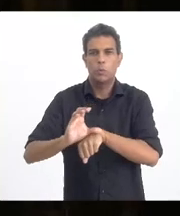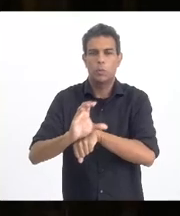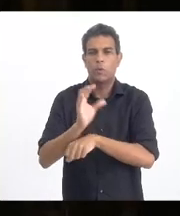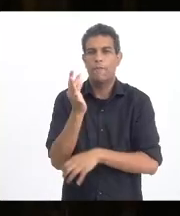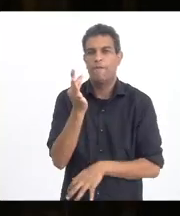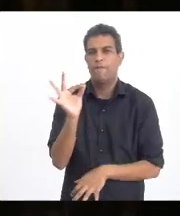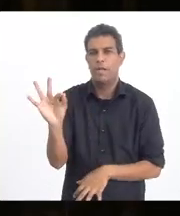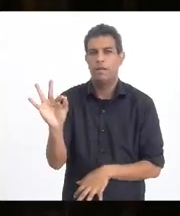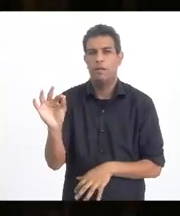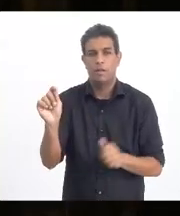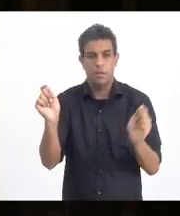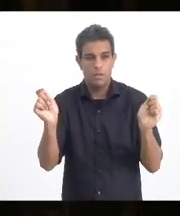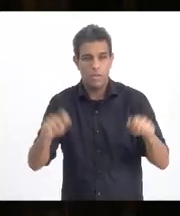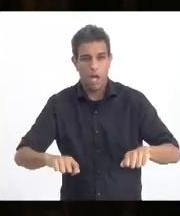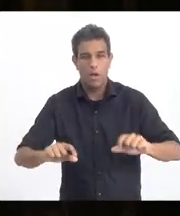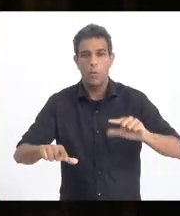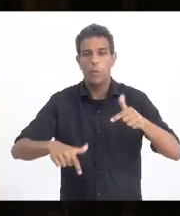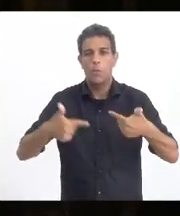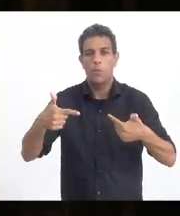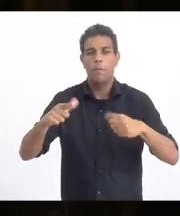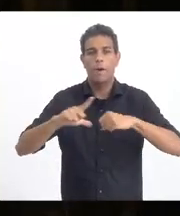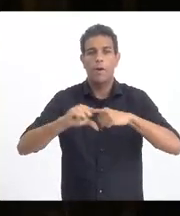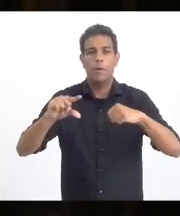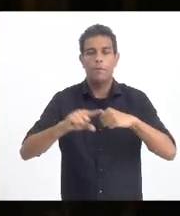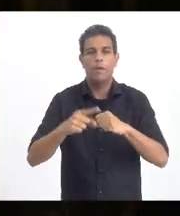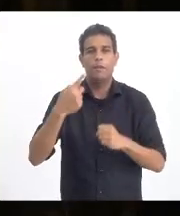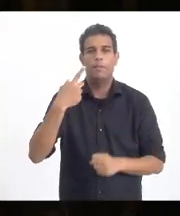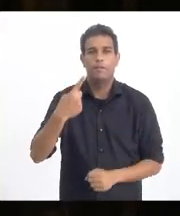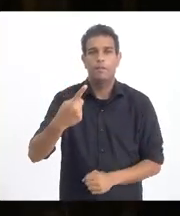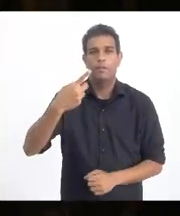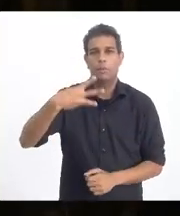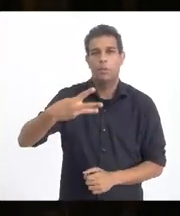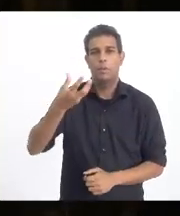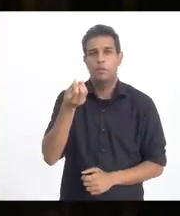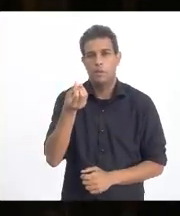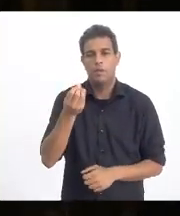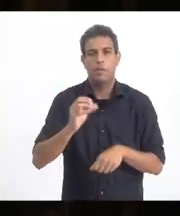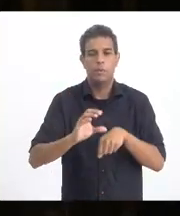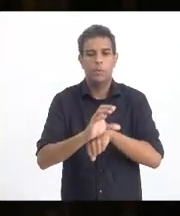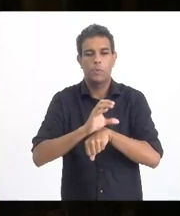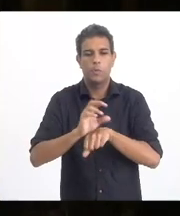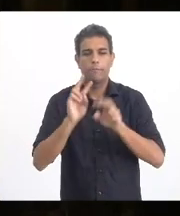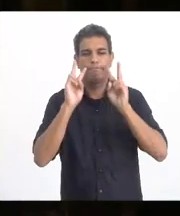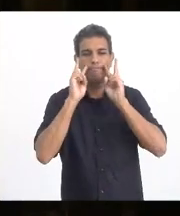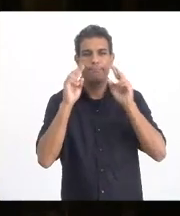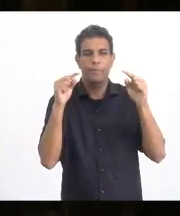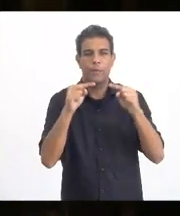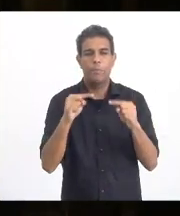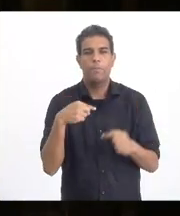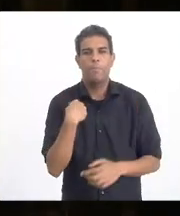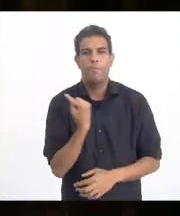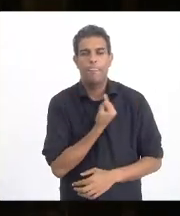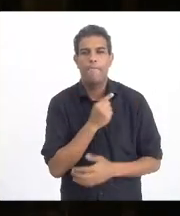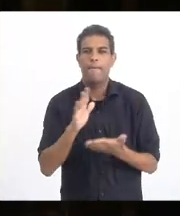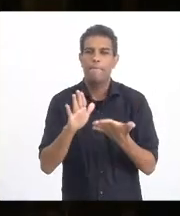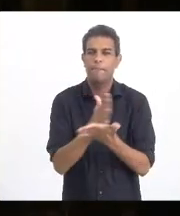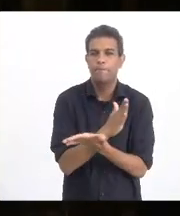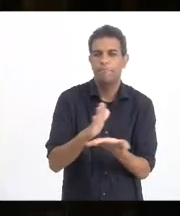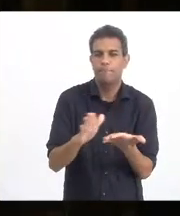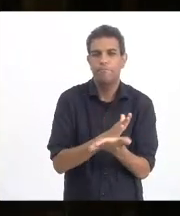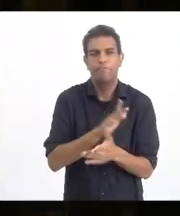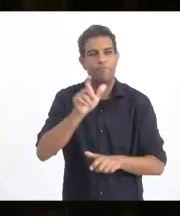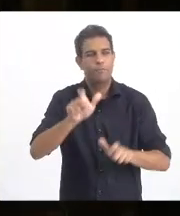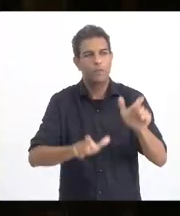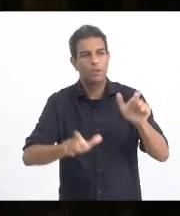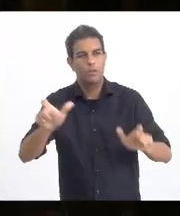é ignorada essa questão, artigo 144, parágrafo 9 da Constituição. Vieram aqui algumas